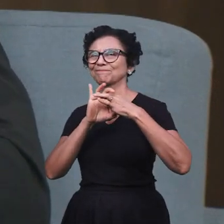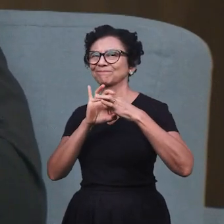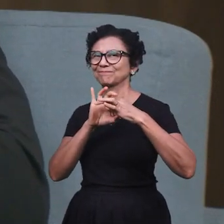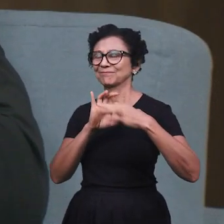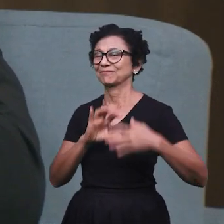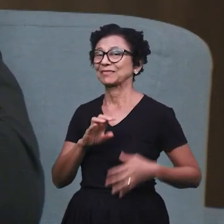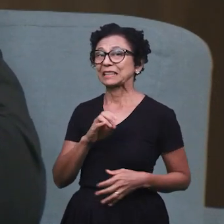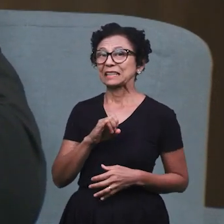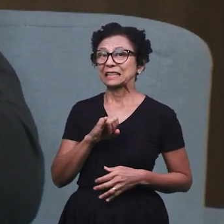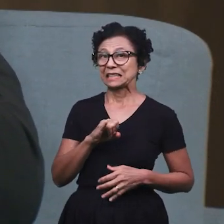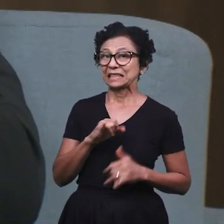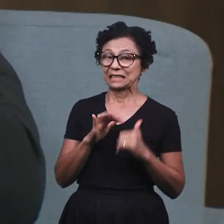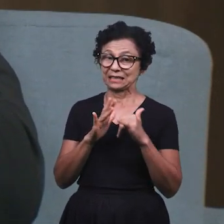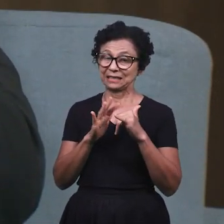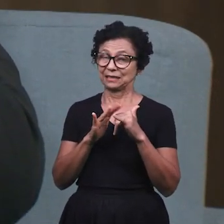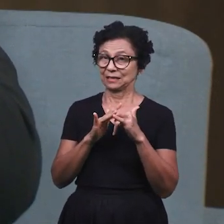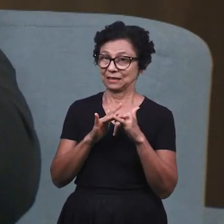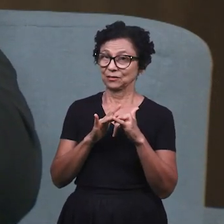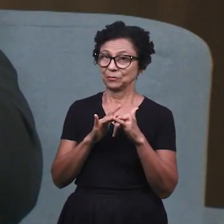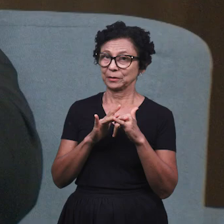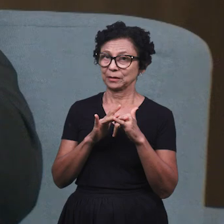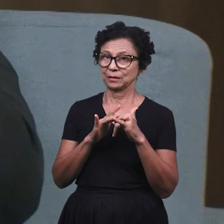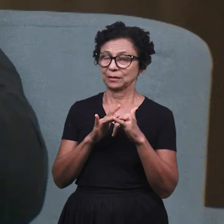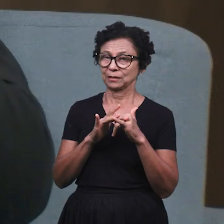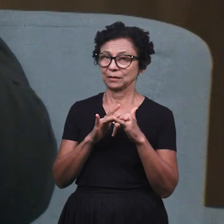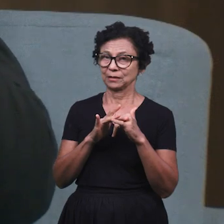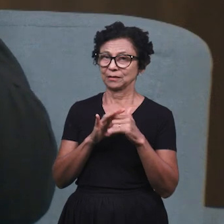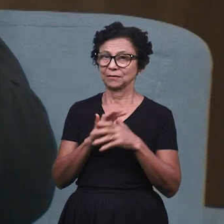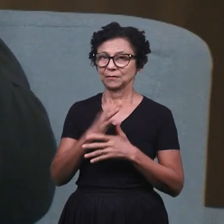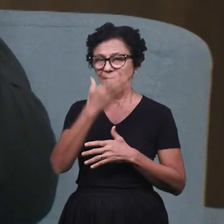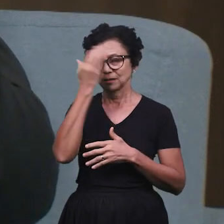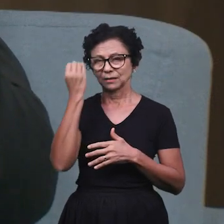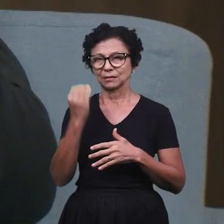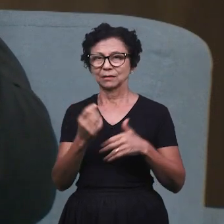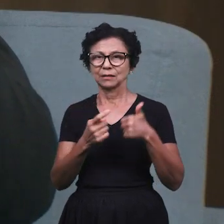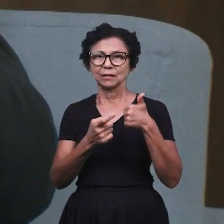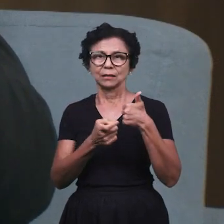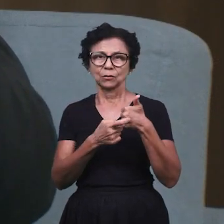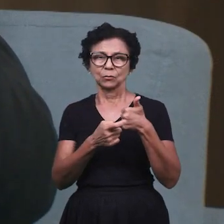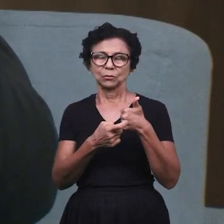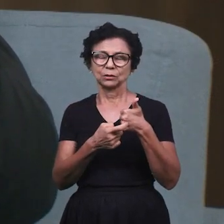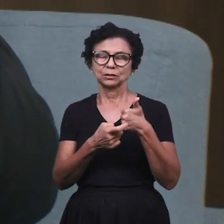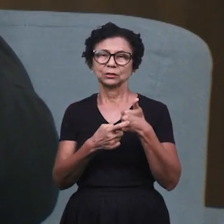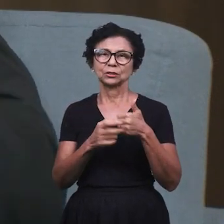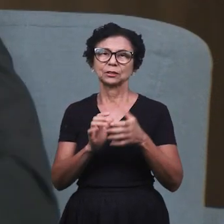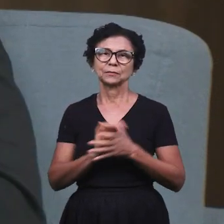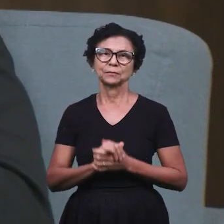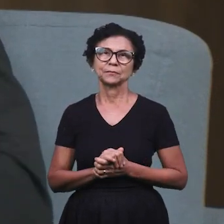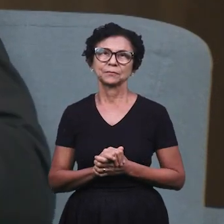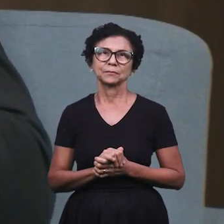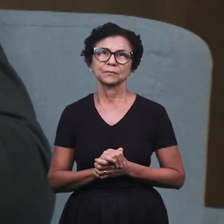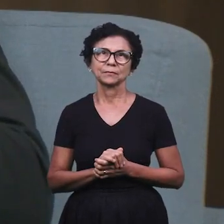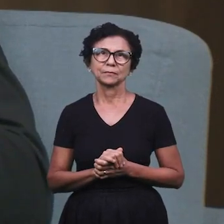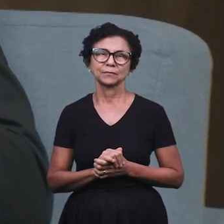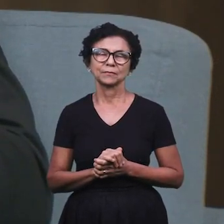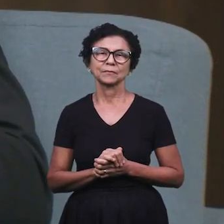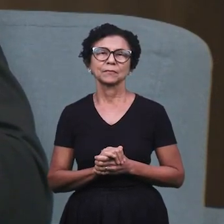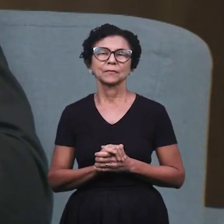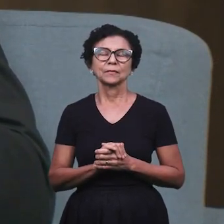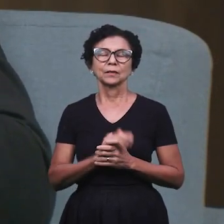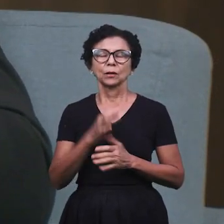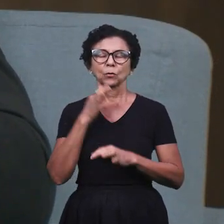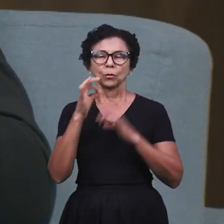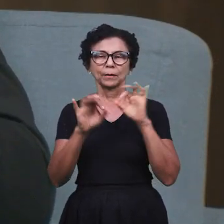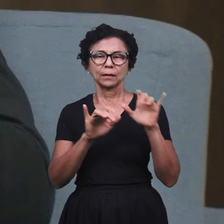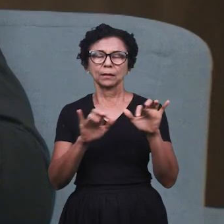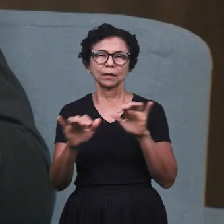Se for pelo YouTube, não esqueça, curte aí este programa, deixe o seu